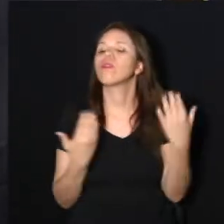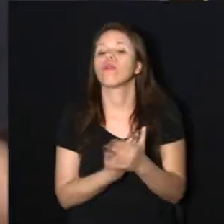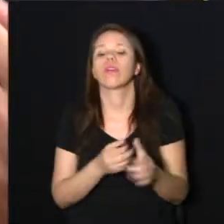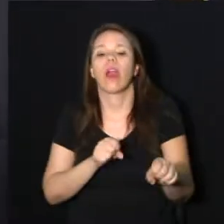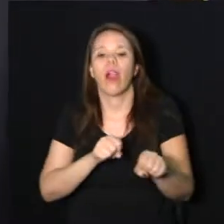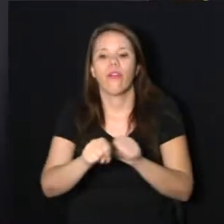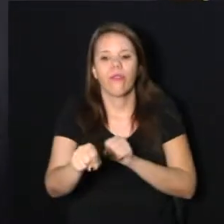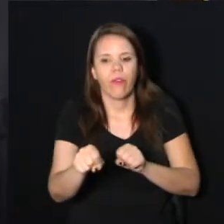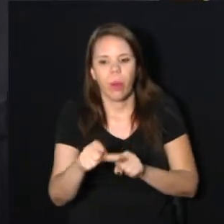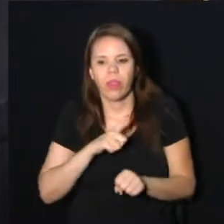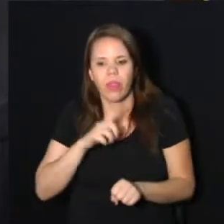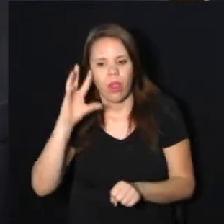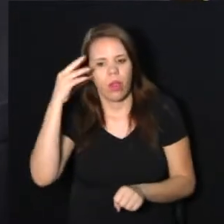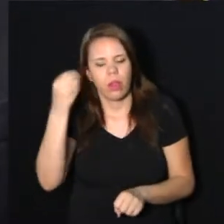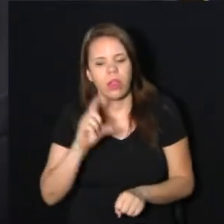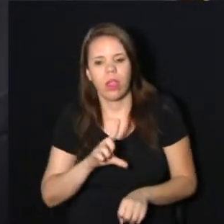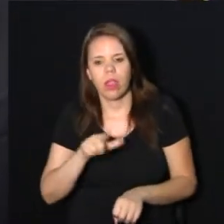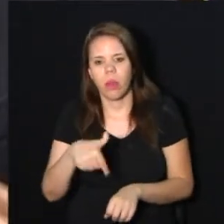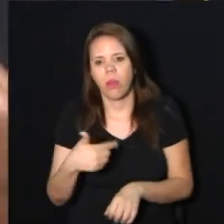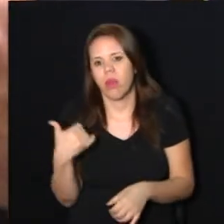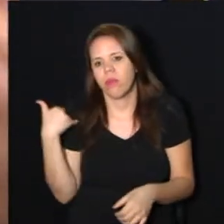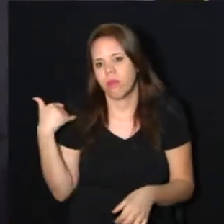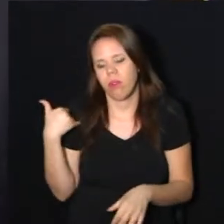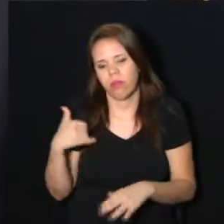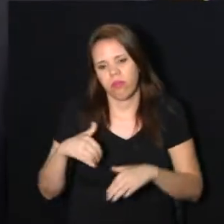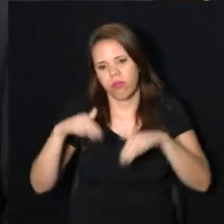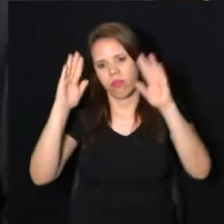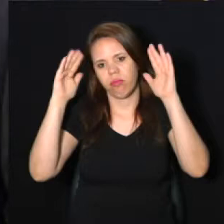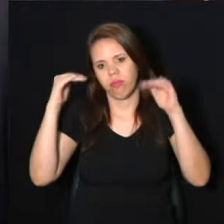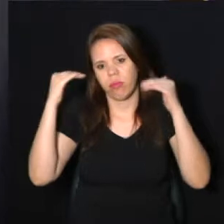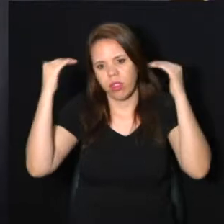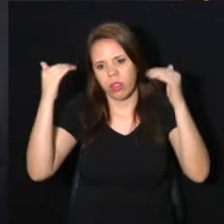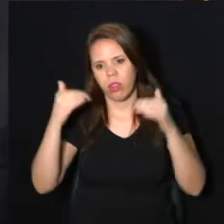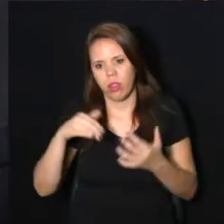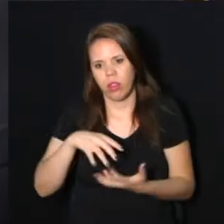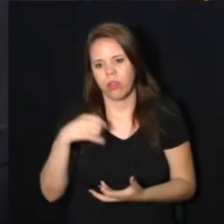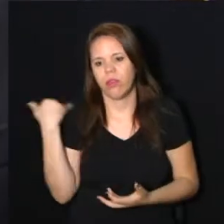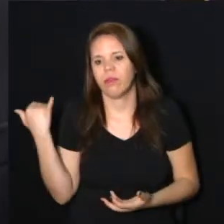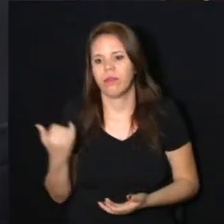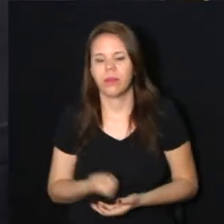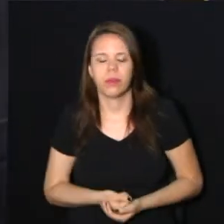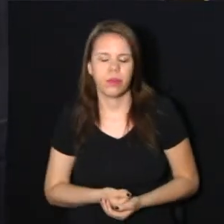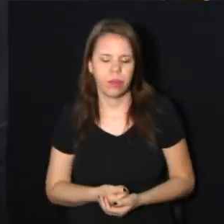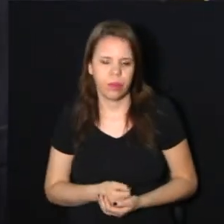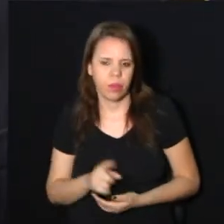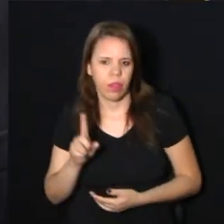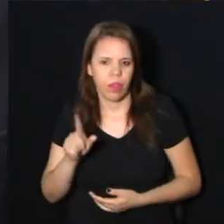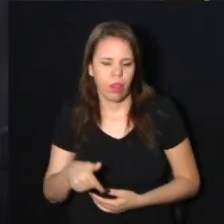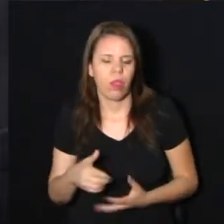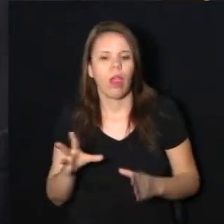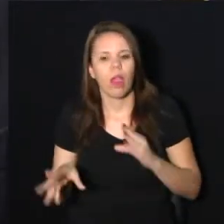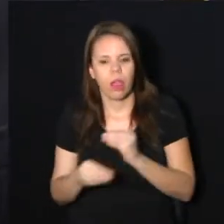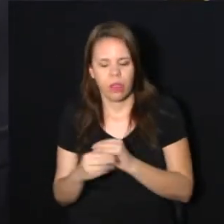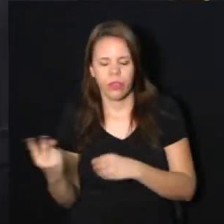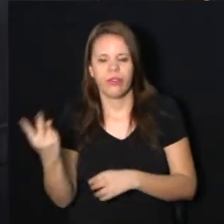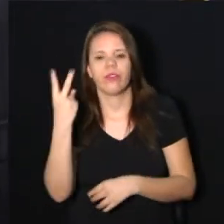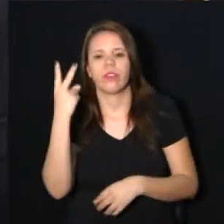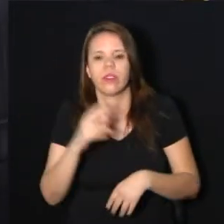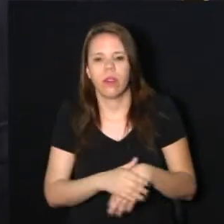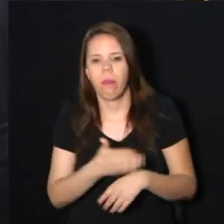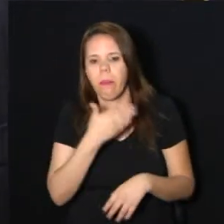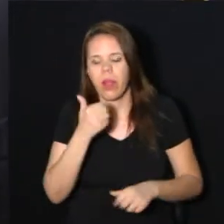estudarem, mesmo depois já na fase adulta ou até na fase idosa. Porque isso agrega muito valor,